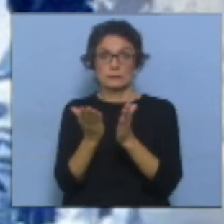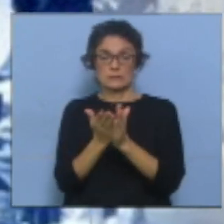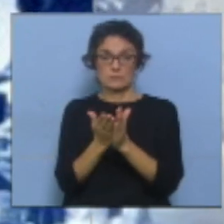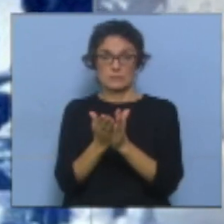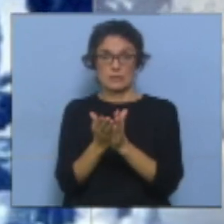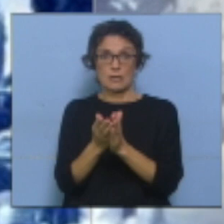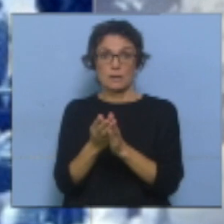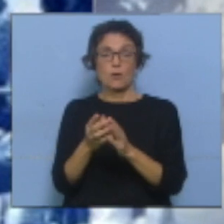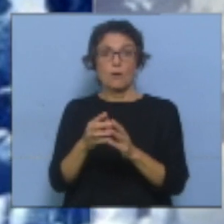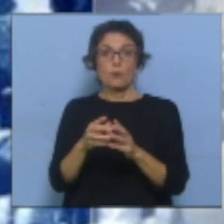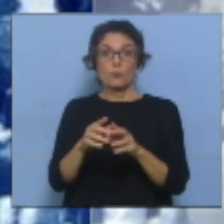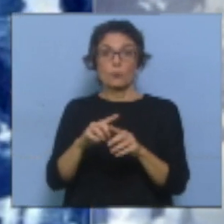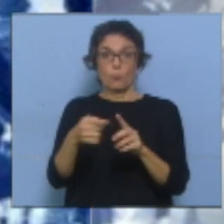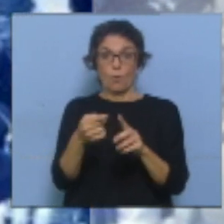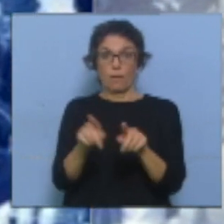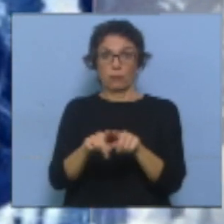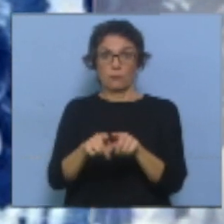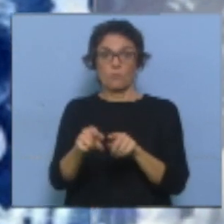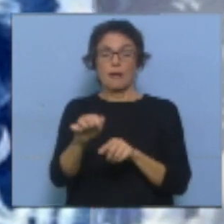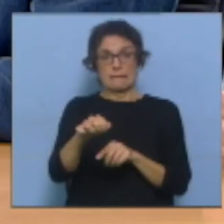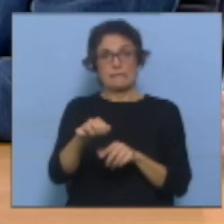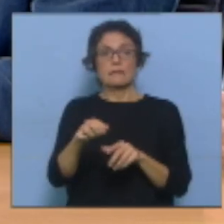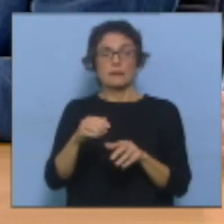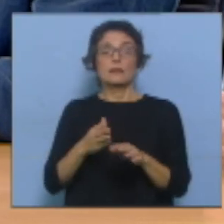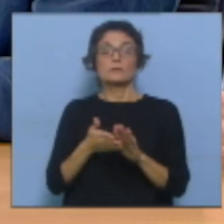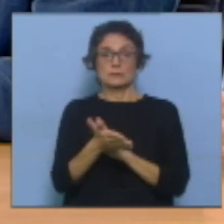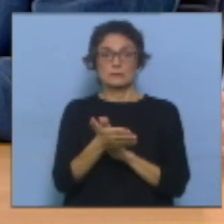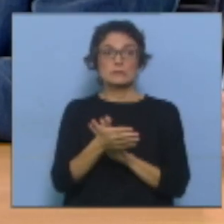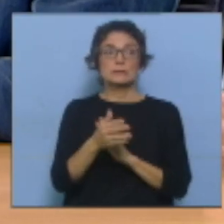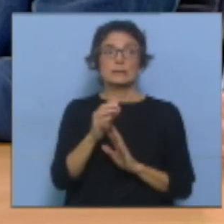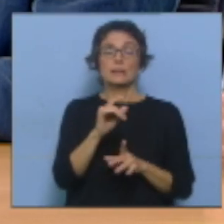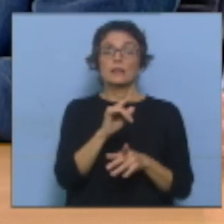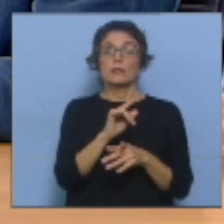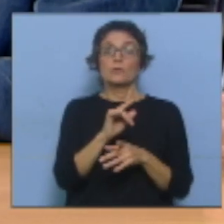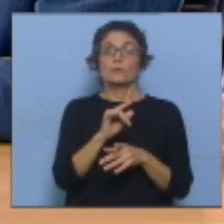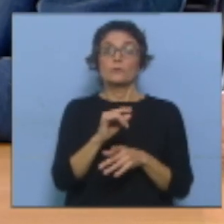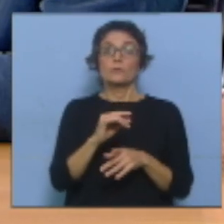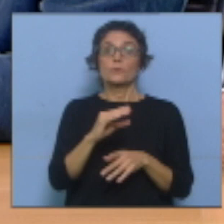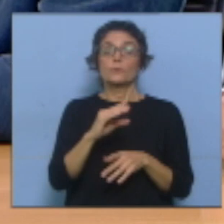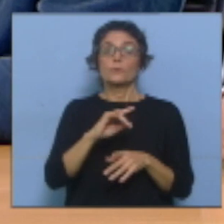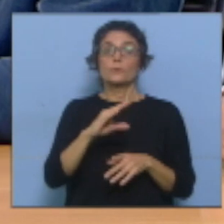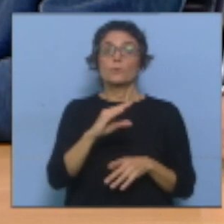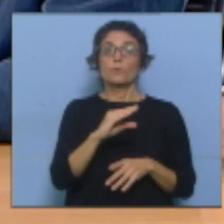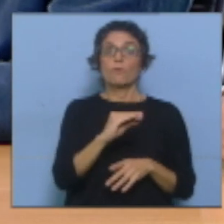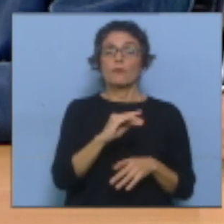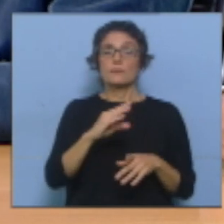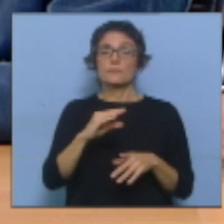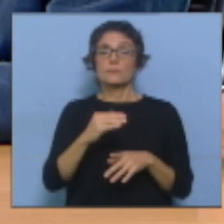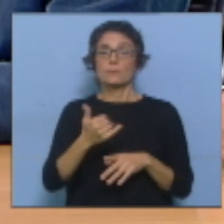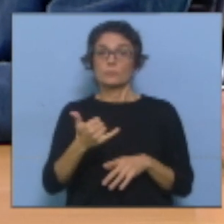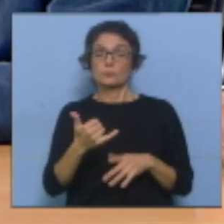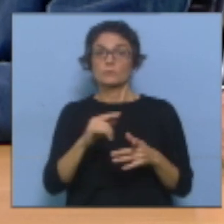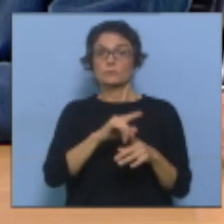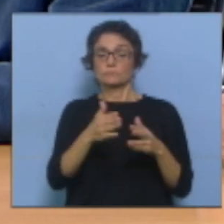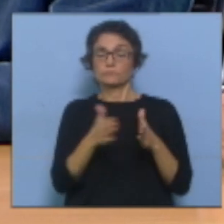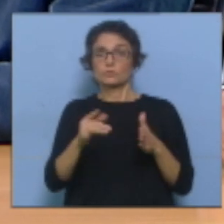ano? Atualmente estamos no mesmo ano. Eu entrei para fazer o 10º ano da escola, no Seminário Pena Firme, fiz do 10º ao 12º e o Afonso entrou para o 11º ano. Como no Seminário